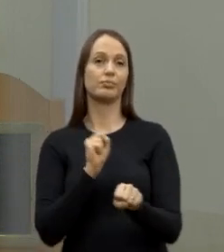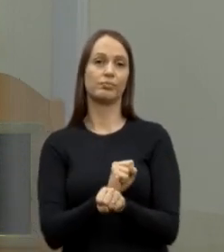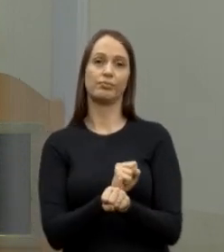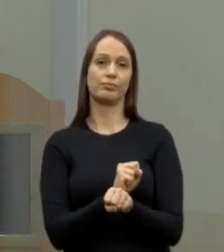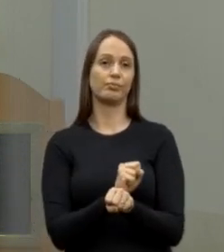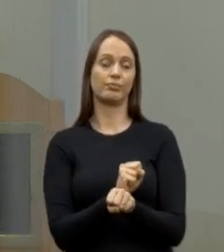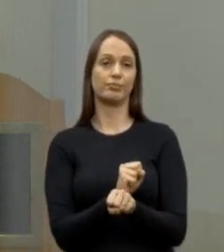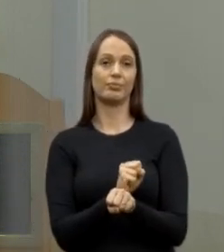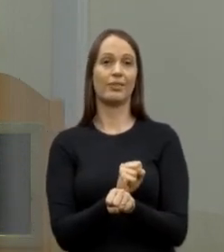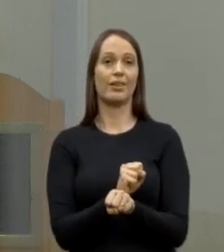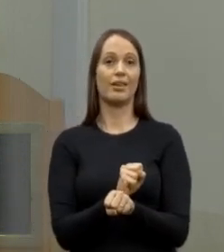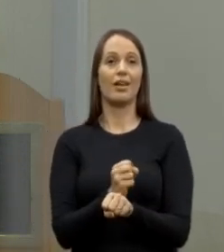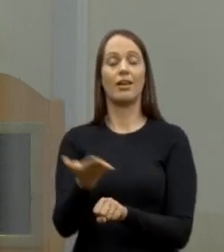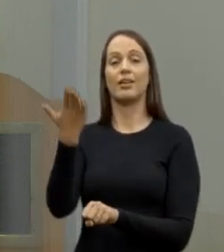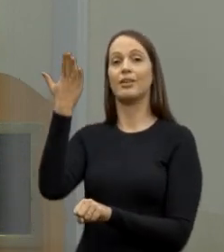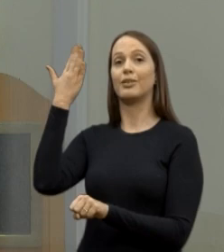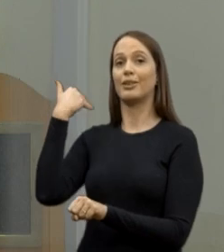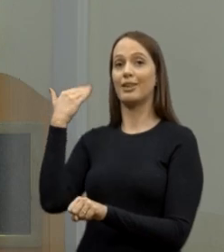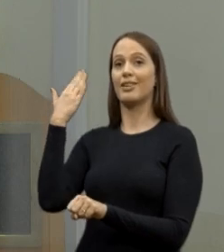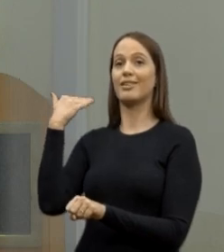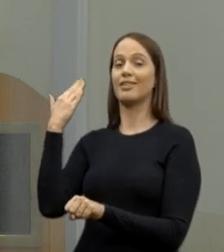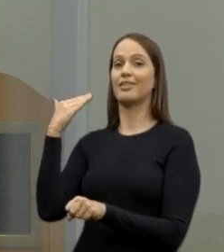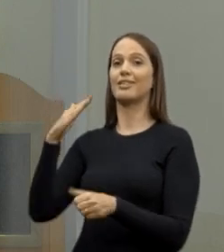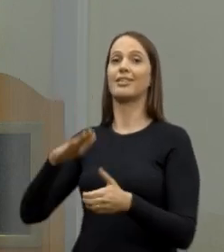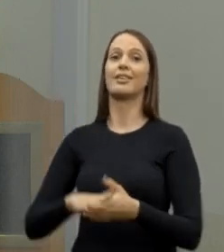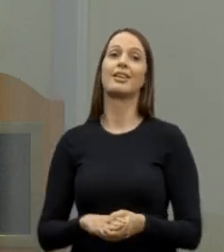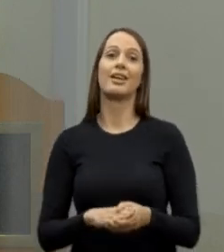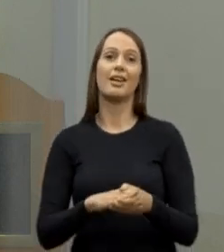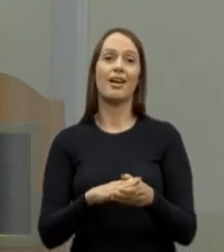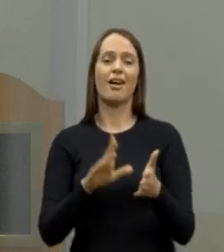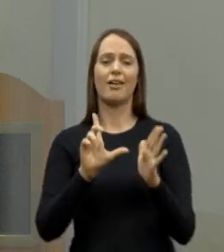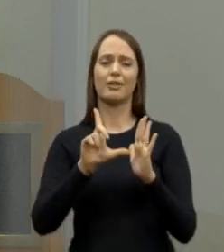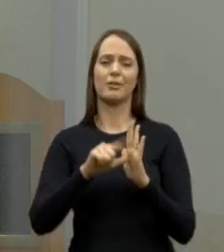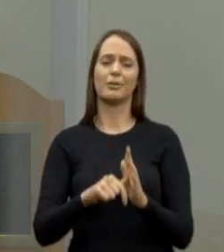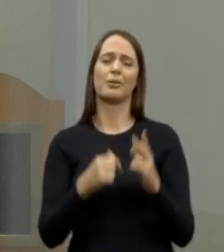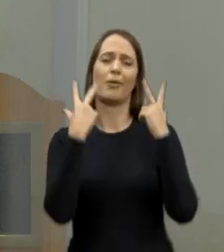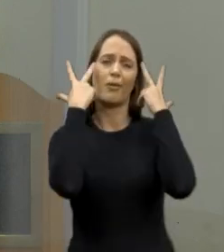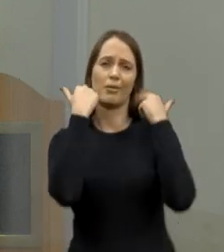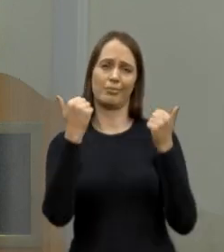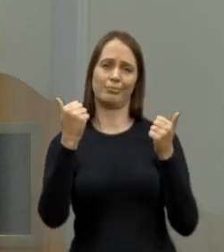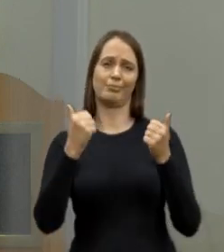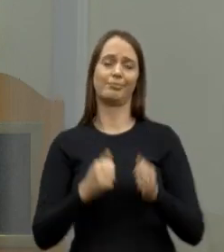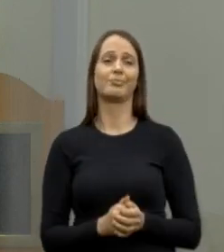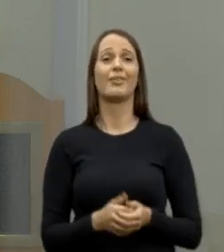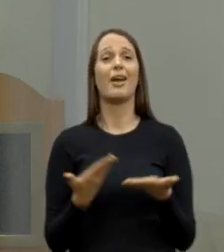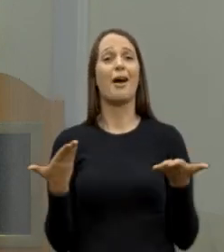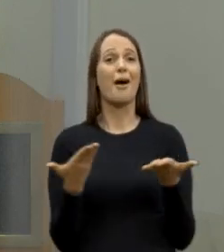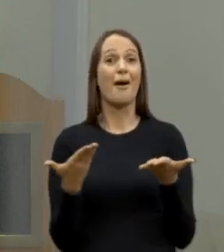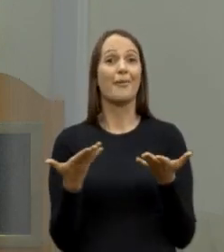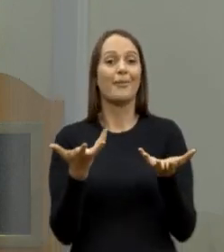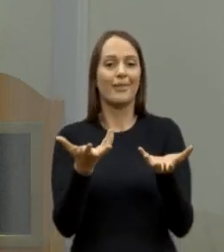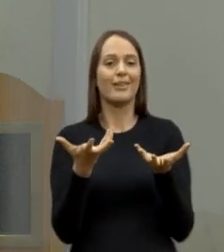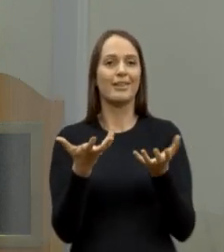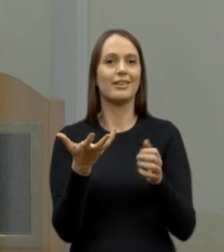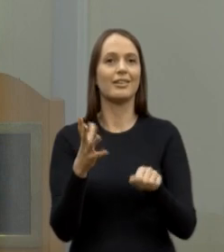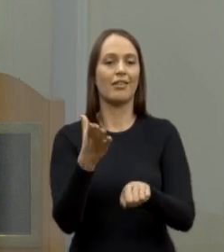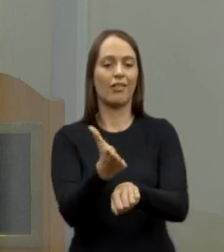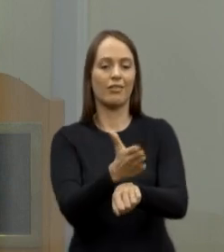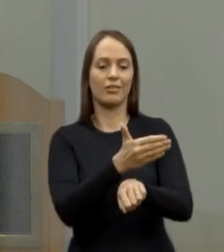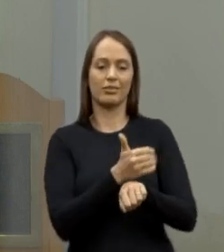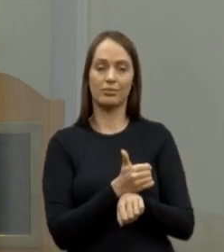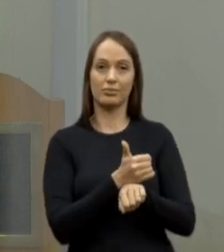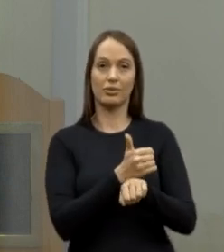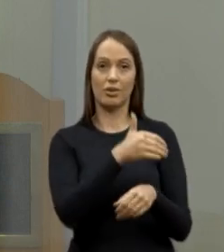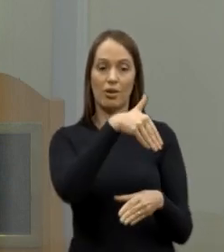meses. Naquela época, era conveniente atrasar. Agora, é conveniente acelerar. Os